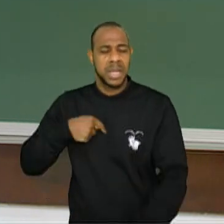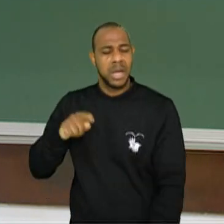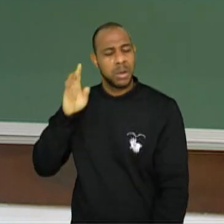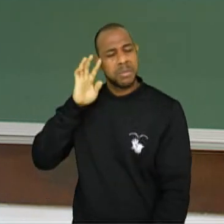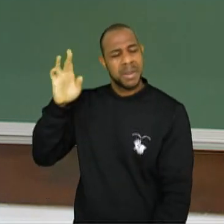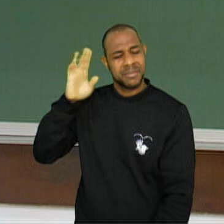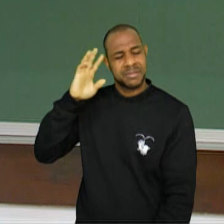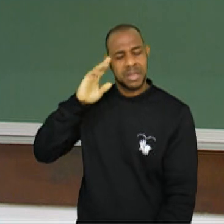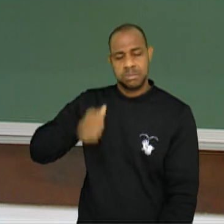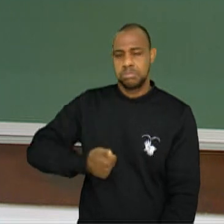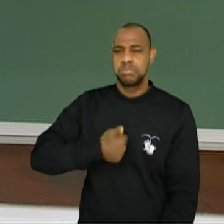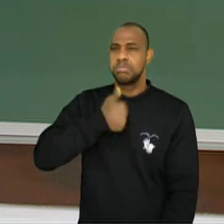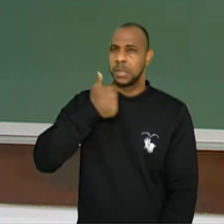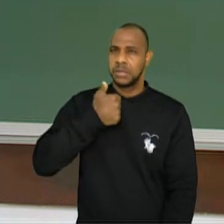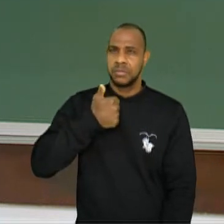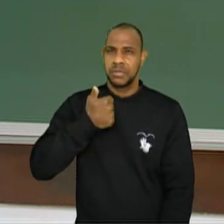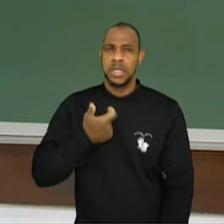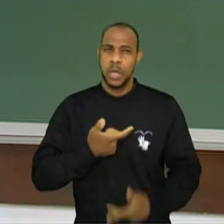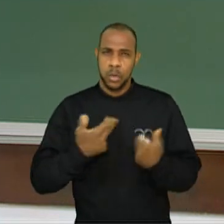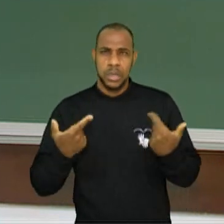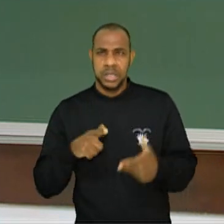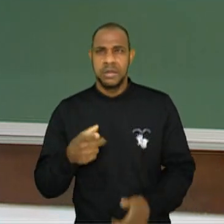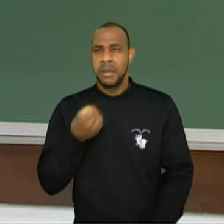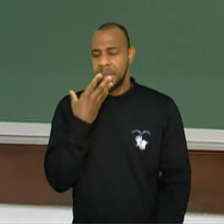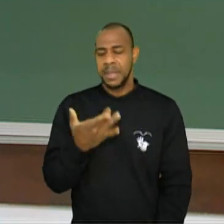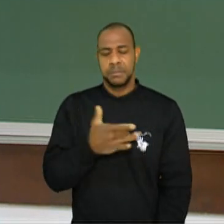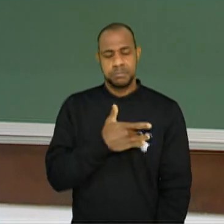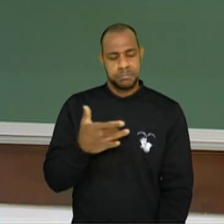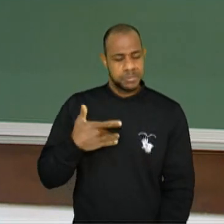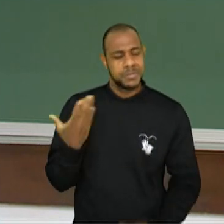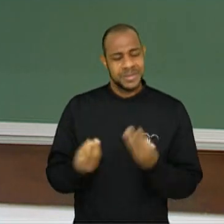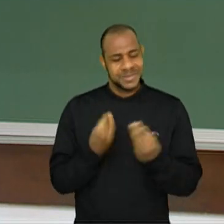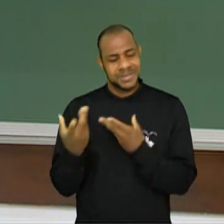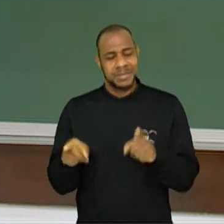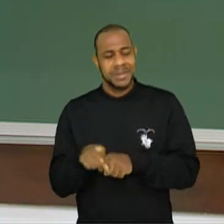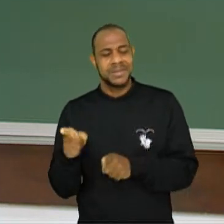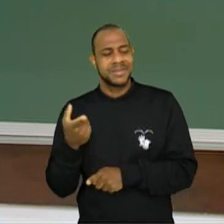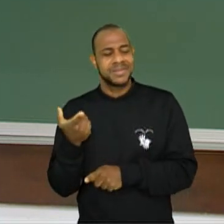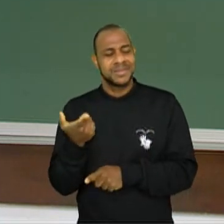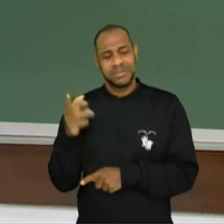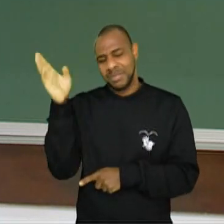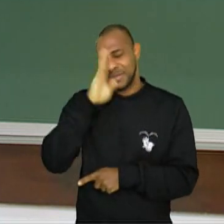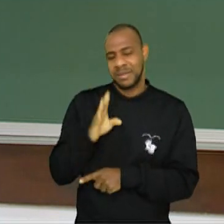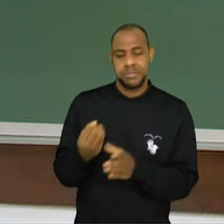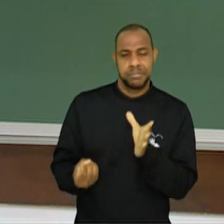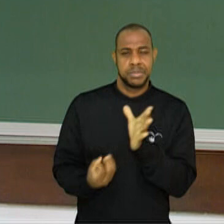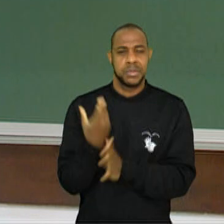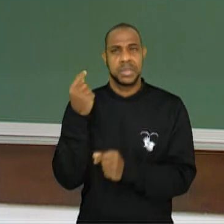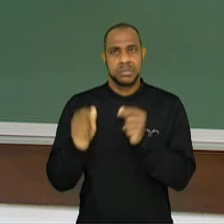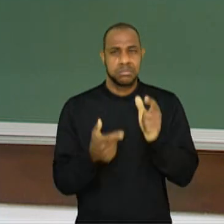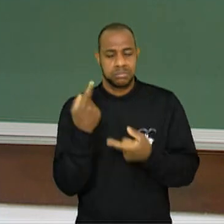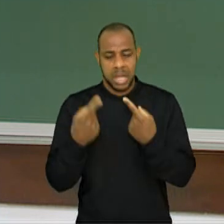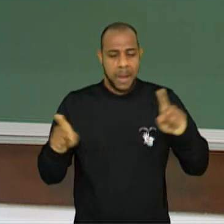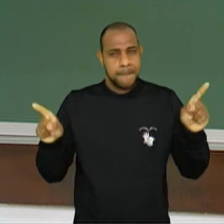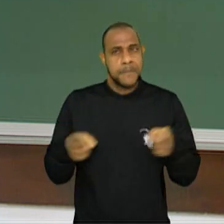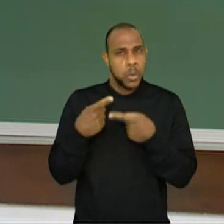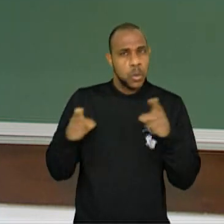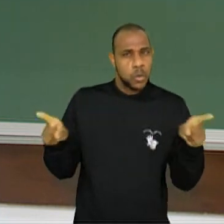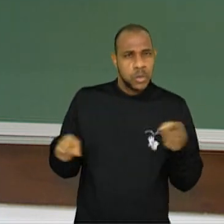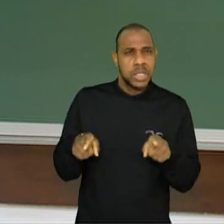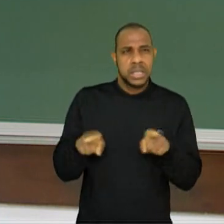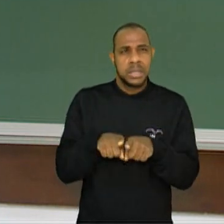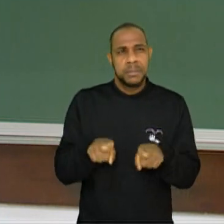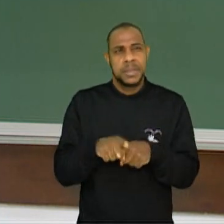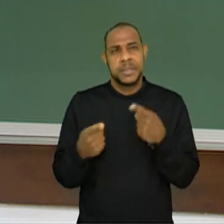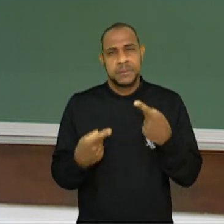maneira positiva. São coisas que se faz bem. Há brasileiros geniais na formação da música. O Brasil é um dos países mais